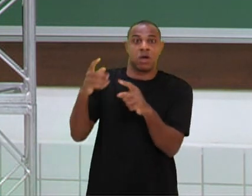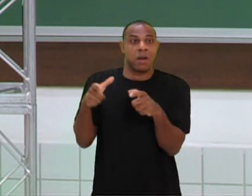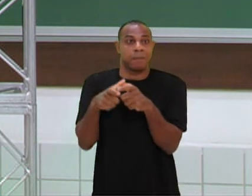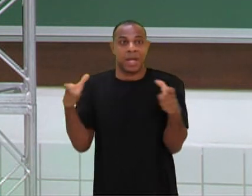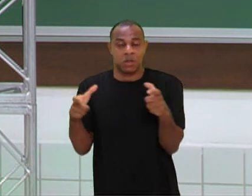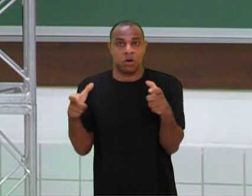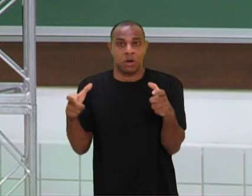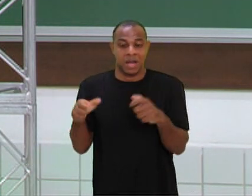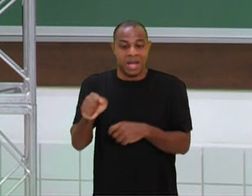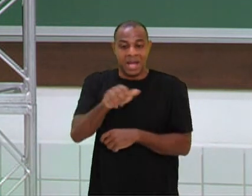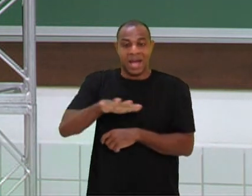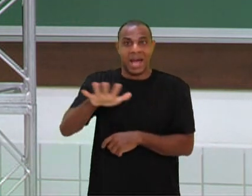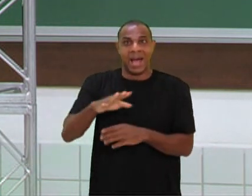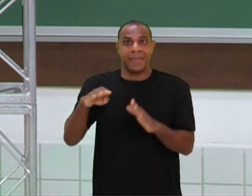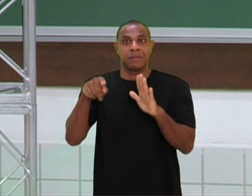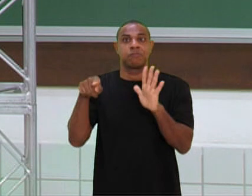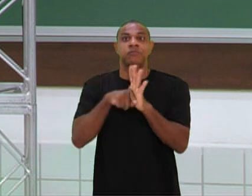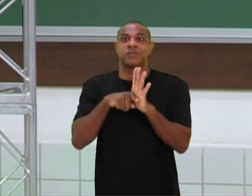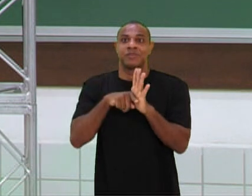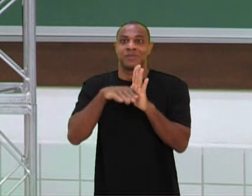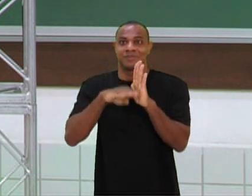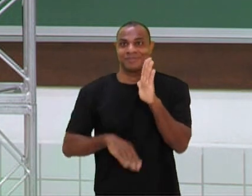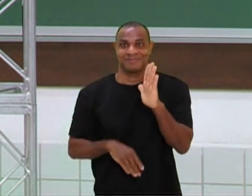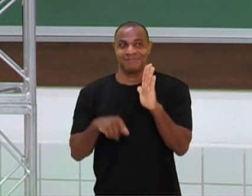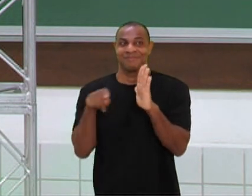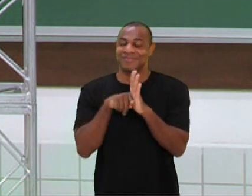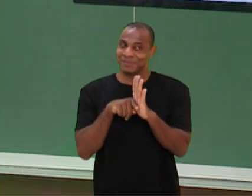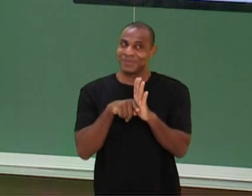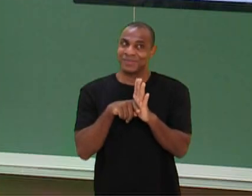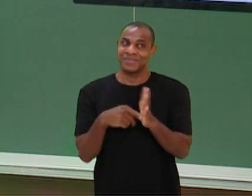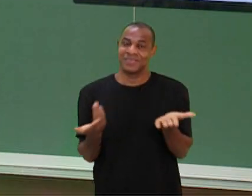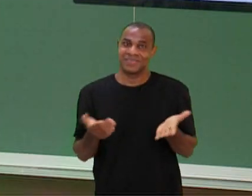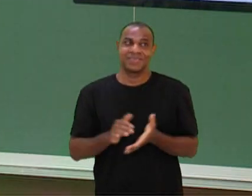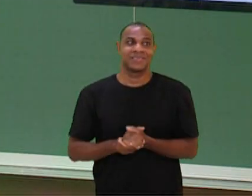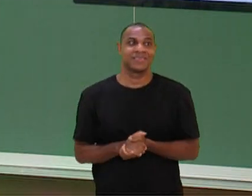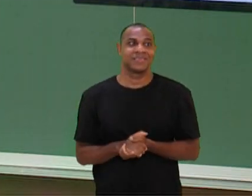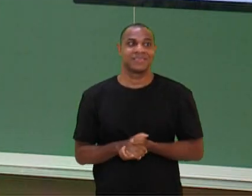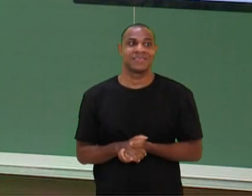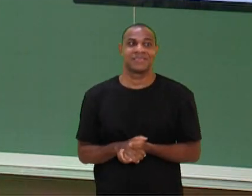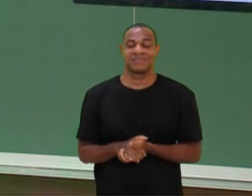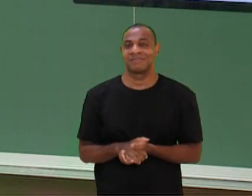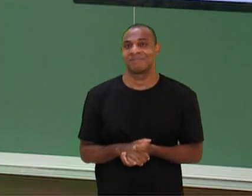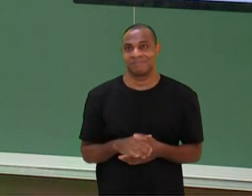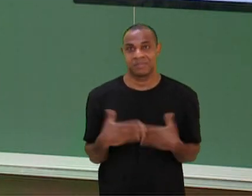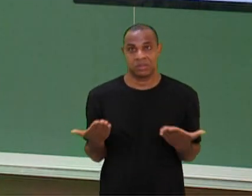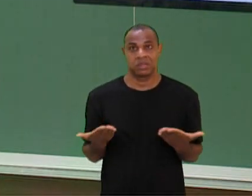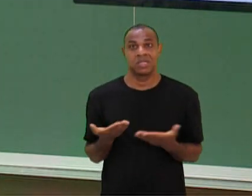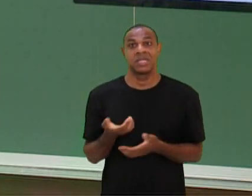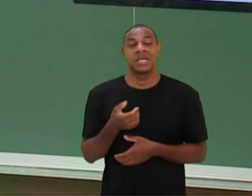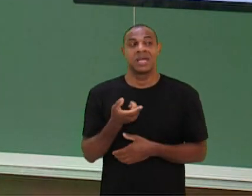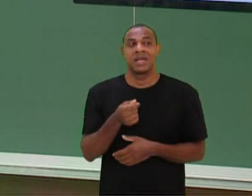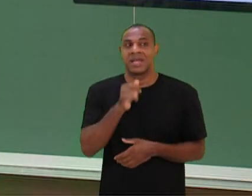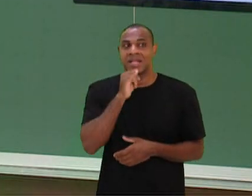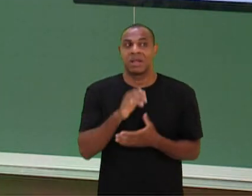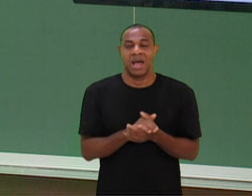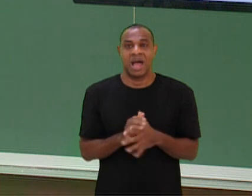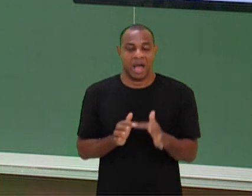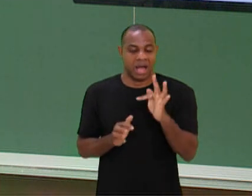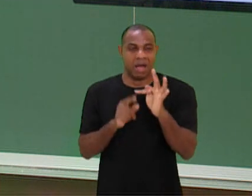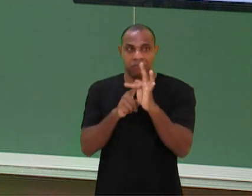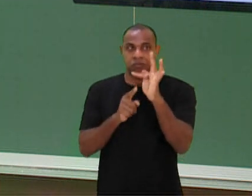pela metade, o que isso quer dizer? Certo? Tem várias formas de você escrever aqui. Por exemplo, quando ele fala para nós que a